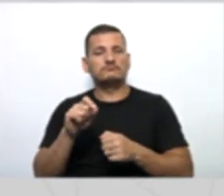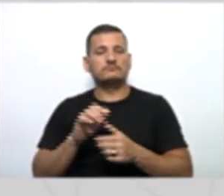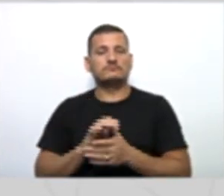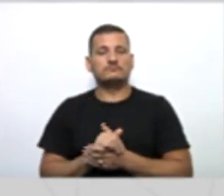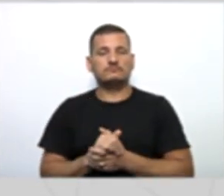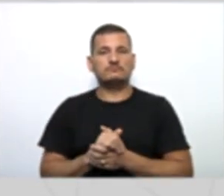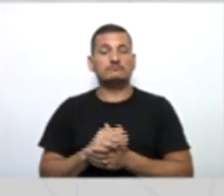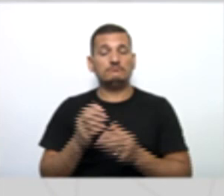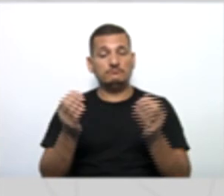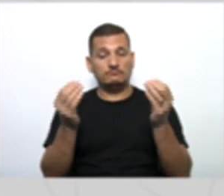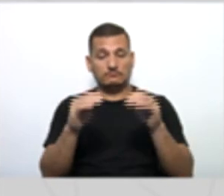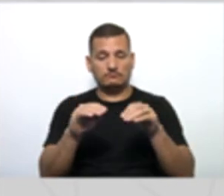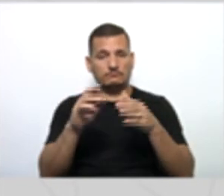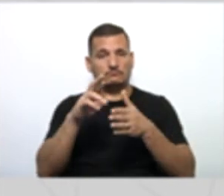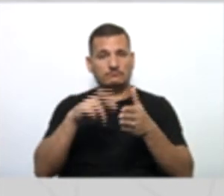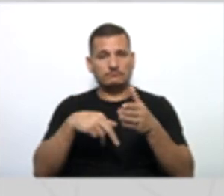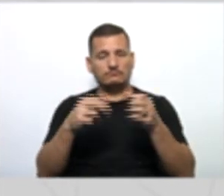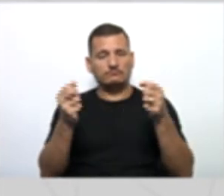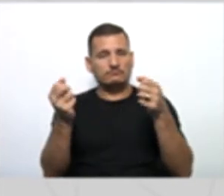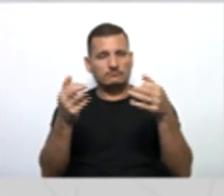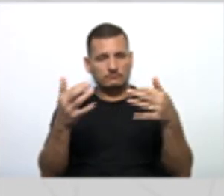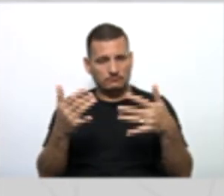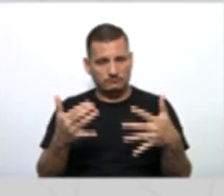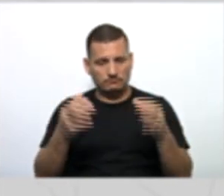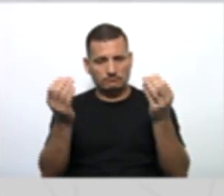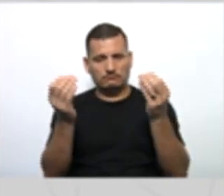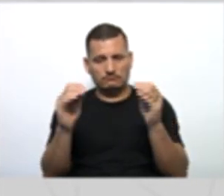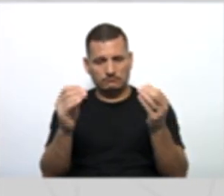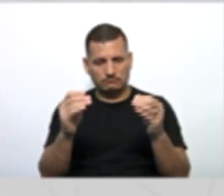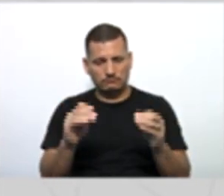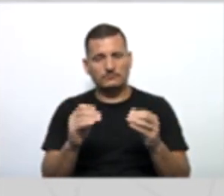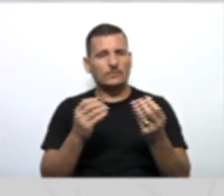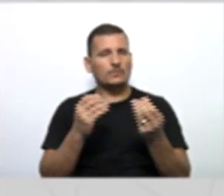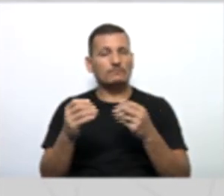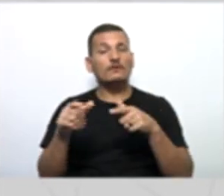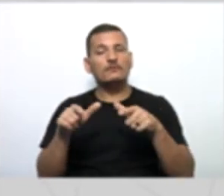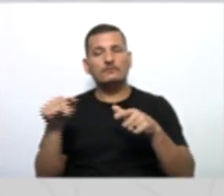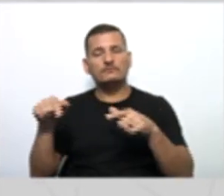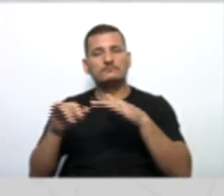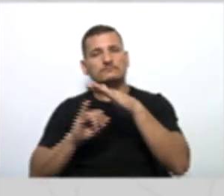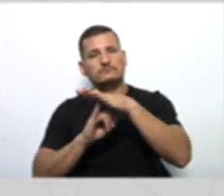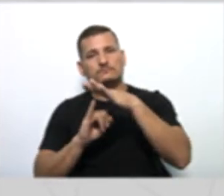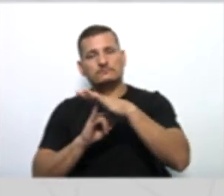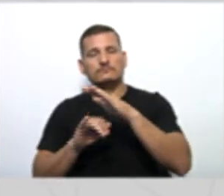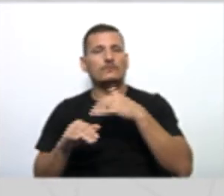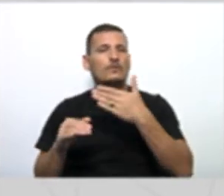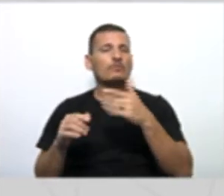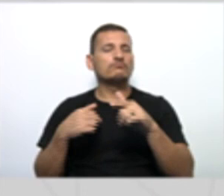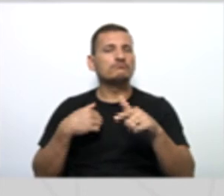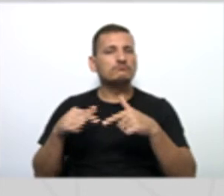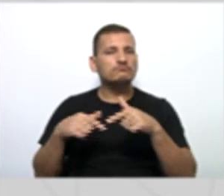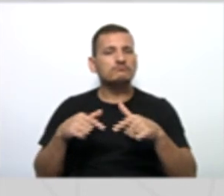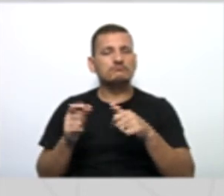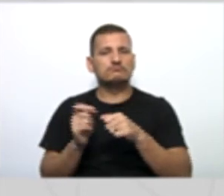como que foi o trabalho realizado nessa instituição, né? Quais foram as atividades